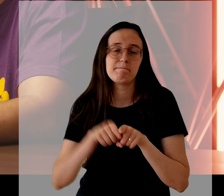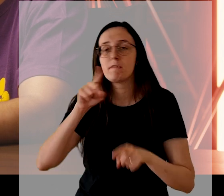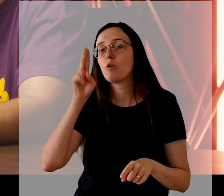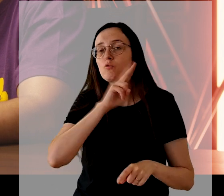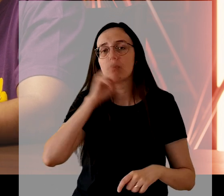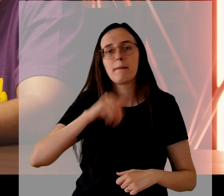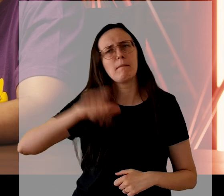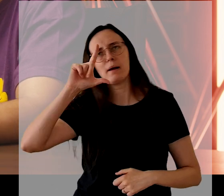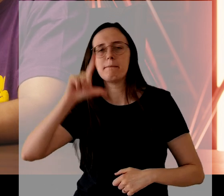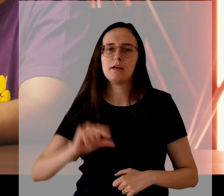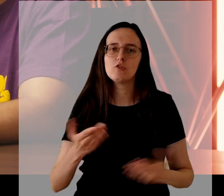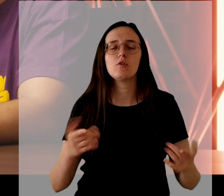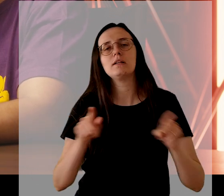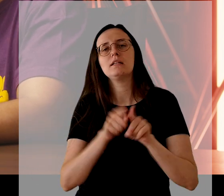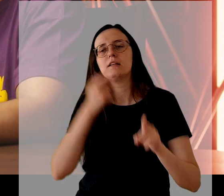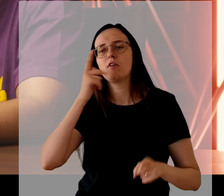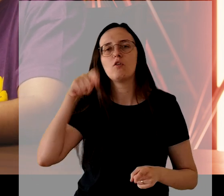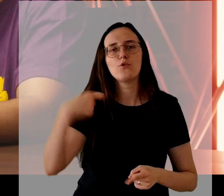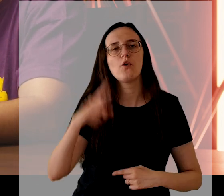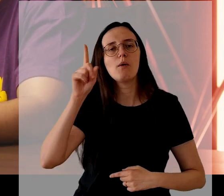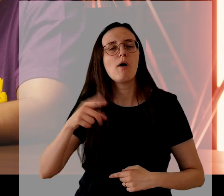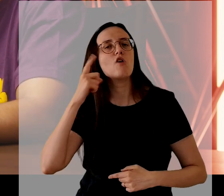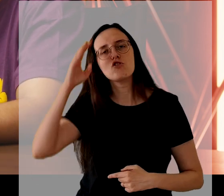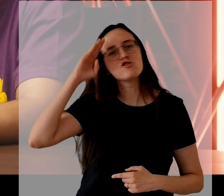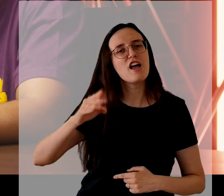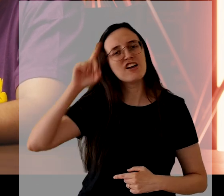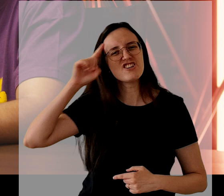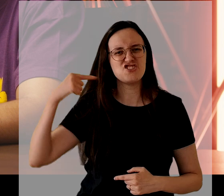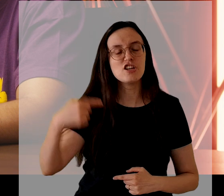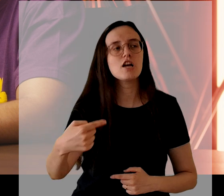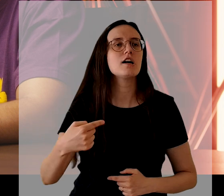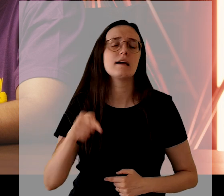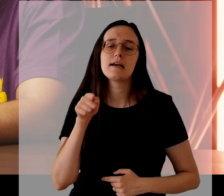de urgência maior ou menor. E falando na lida do som direto no dia a dia ali,